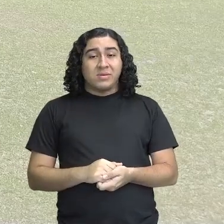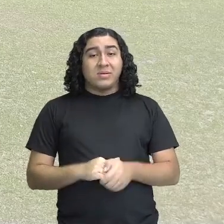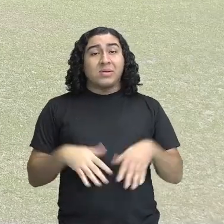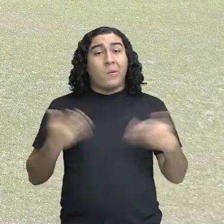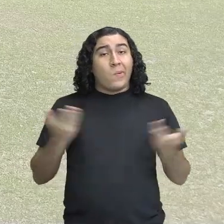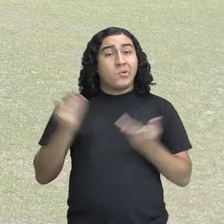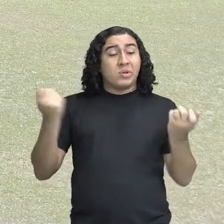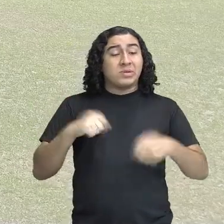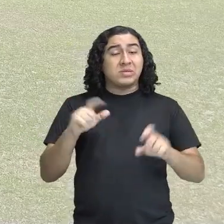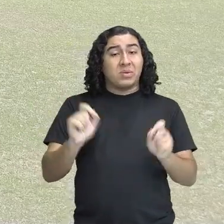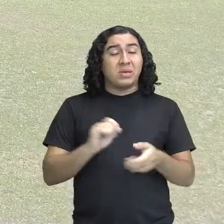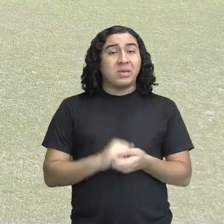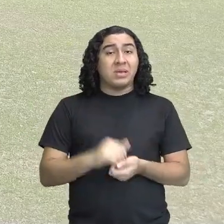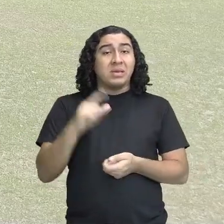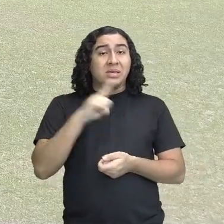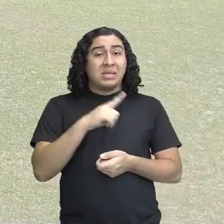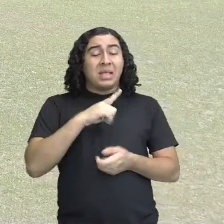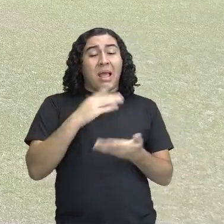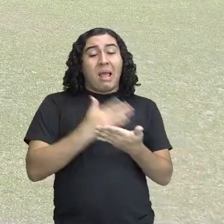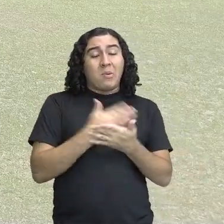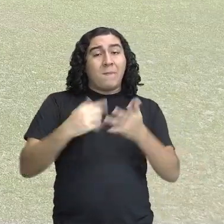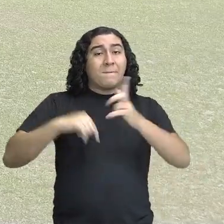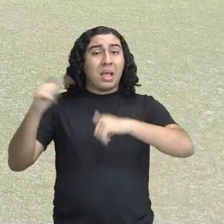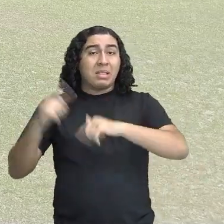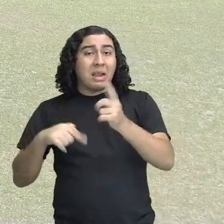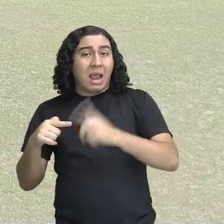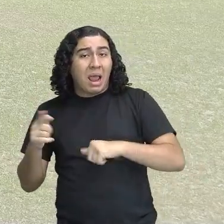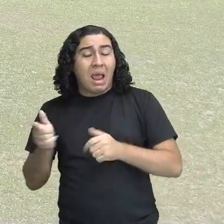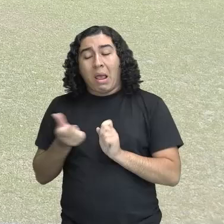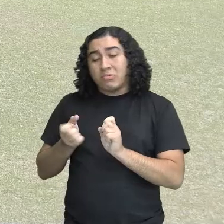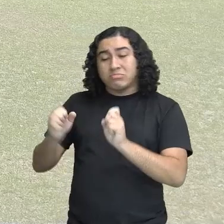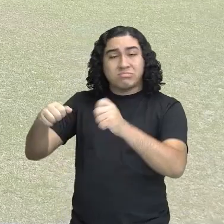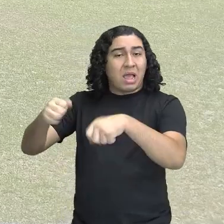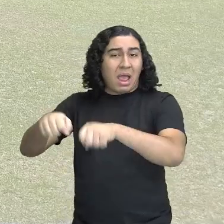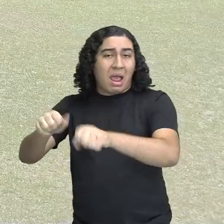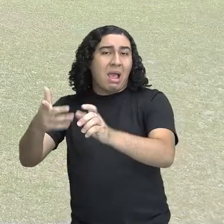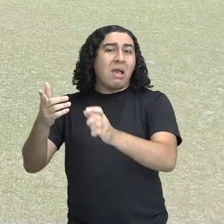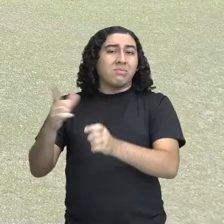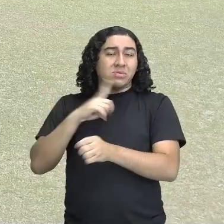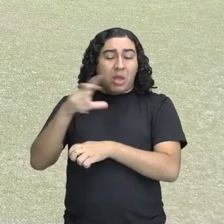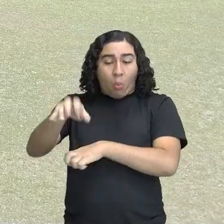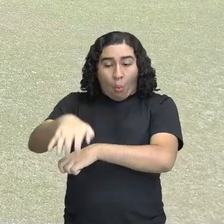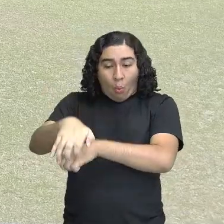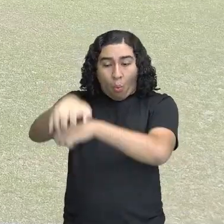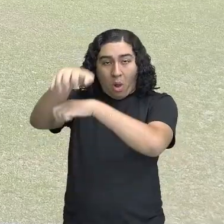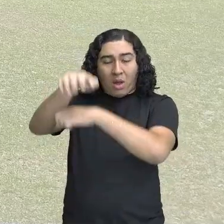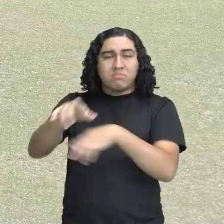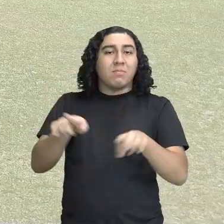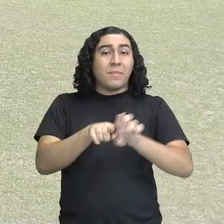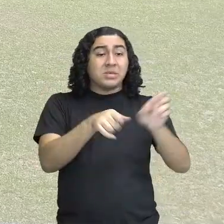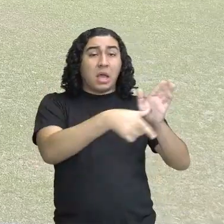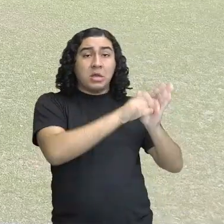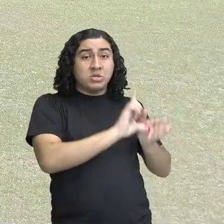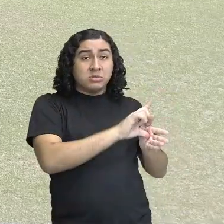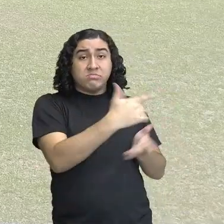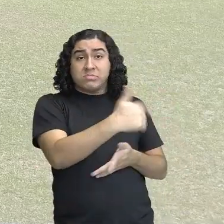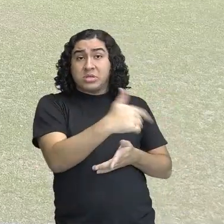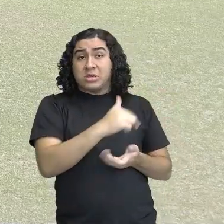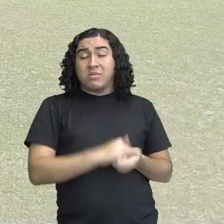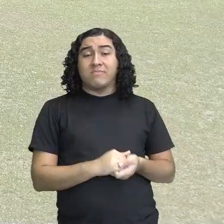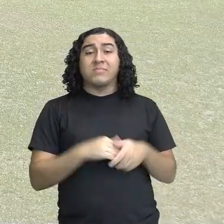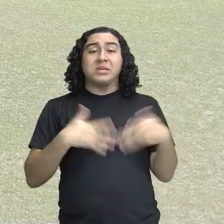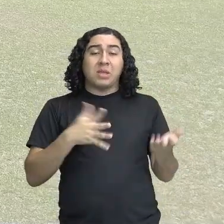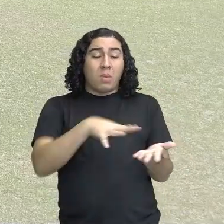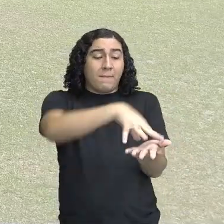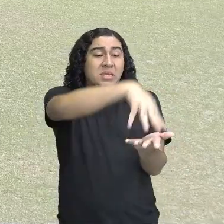dessa, precisaria do quê? De um guindaste, de alguma coisa. E eles faziam essas construções aí. E como você falou, professora, pirâmide, uma